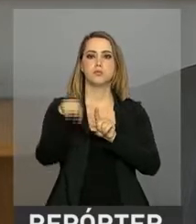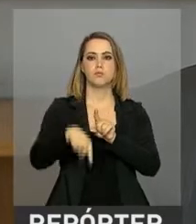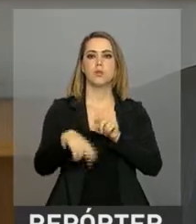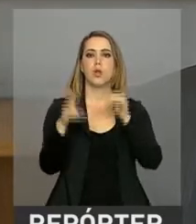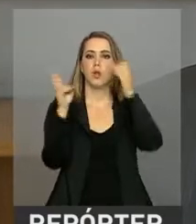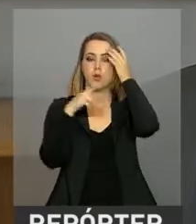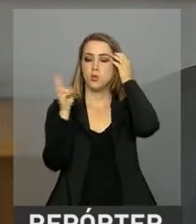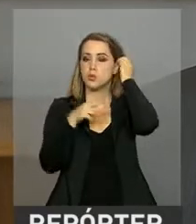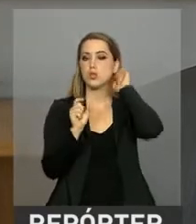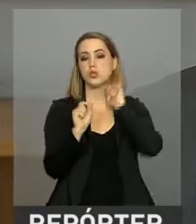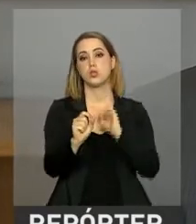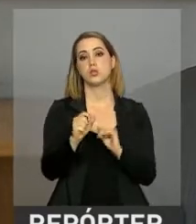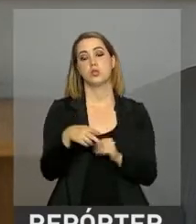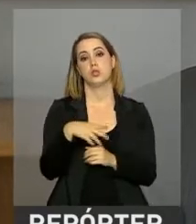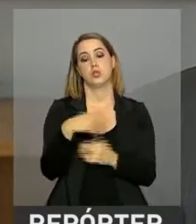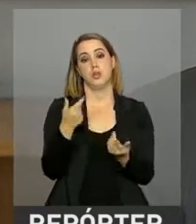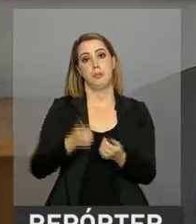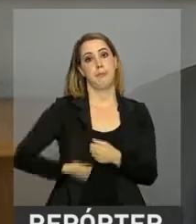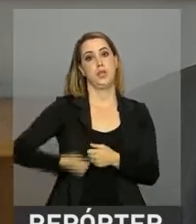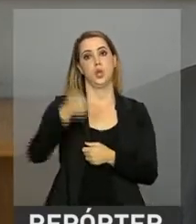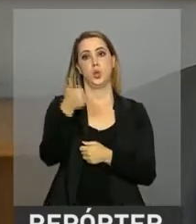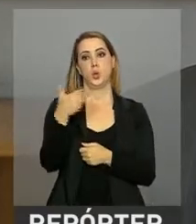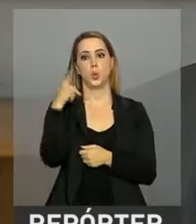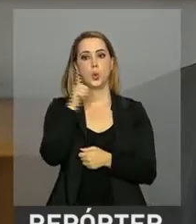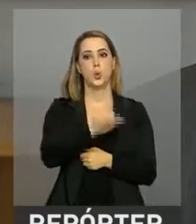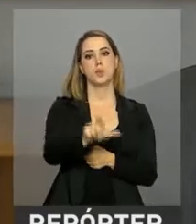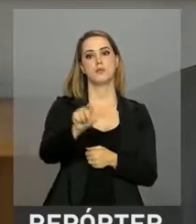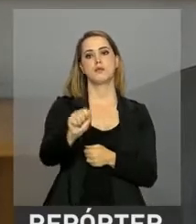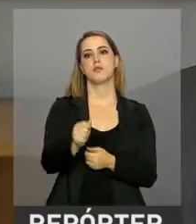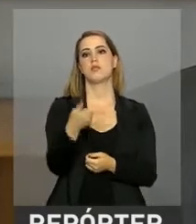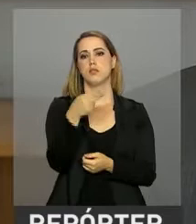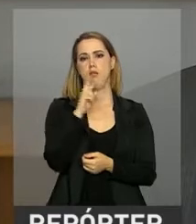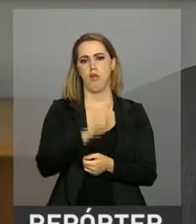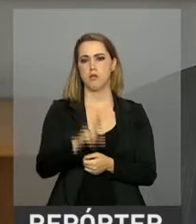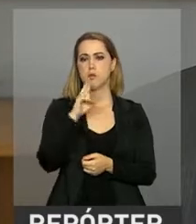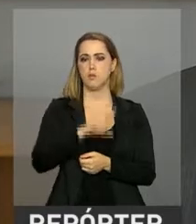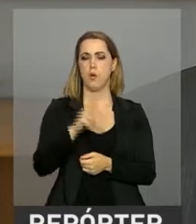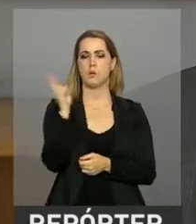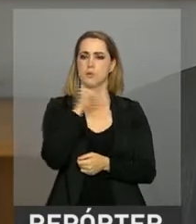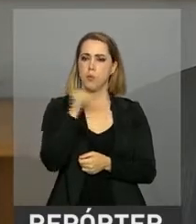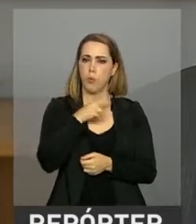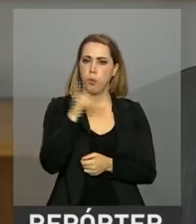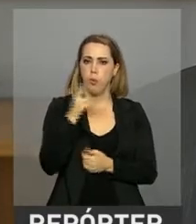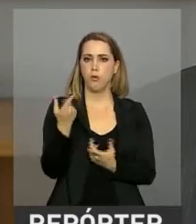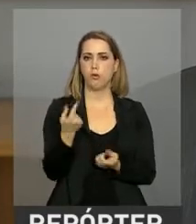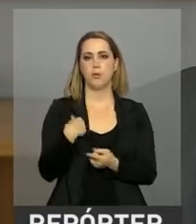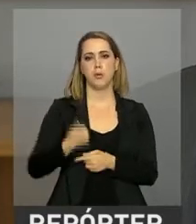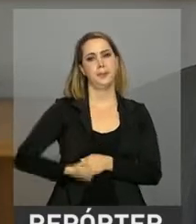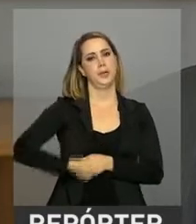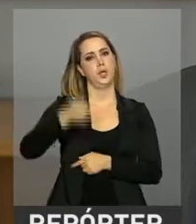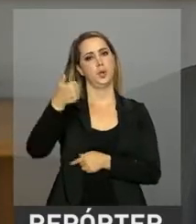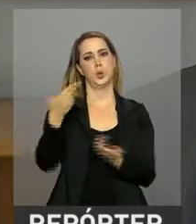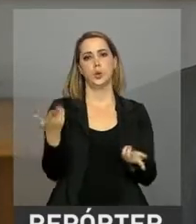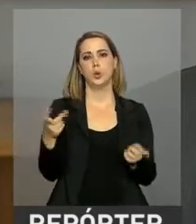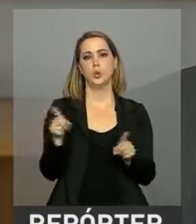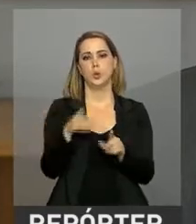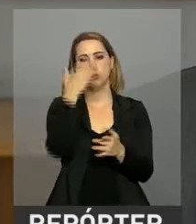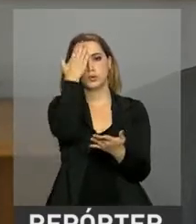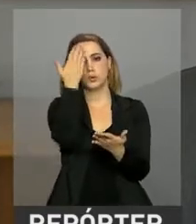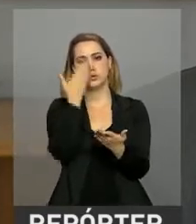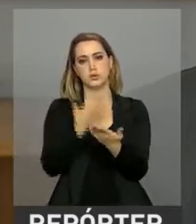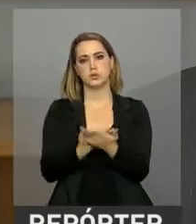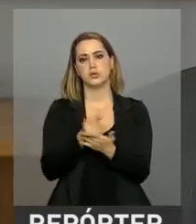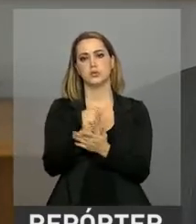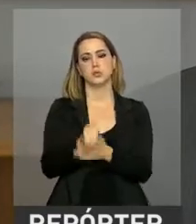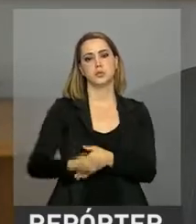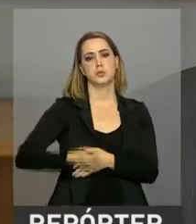urgentes, né? Quanto mais rápido se alcance esses resultados, essas reformas, mais rápido a confiança